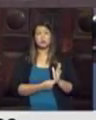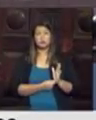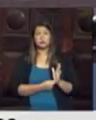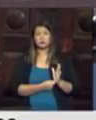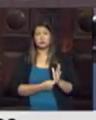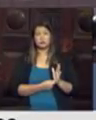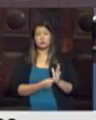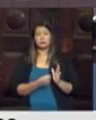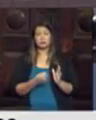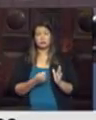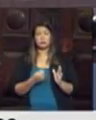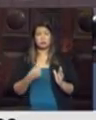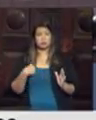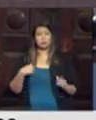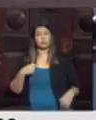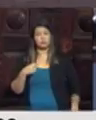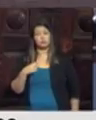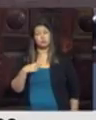Eu tenho,